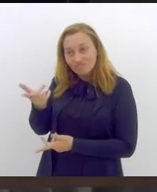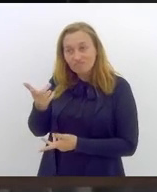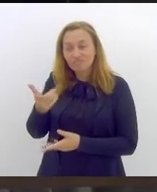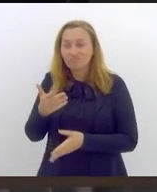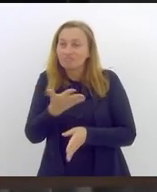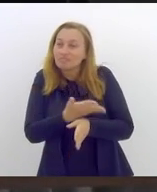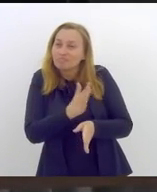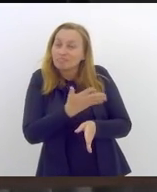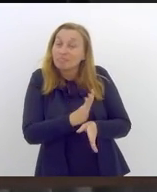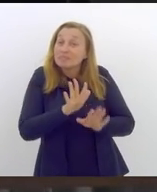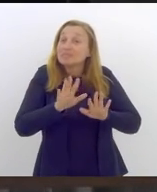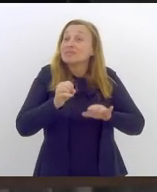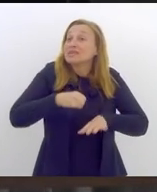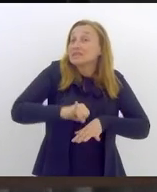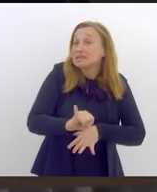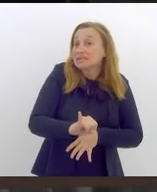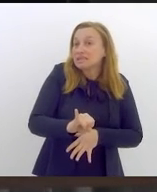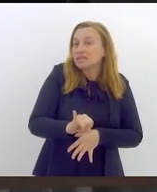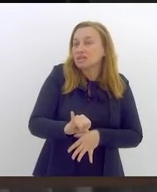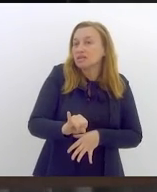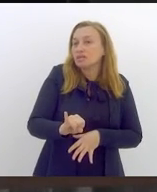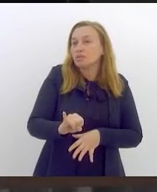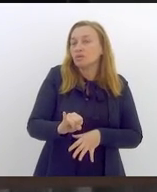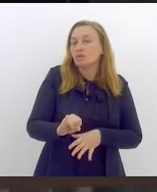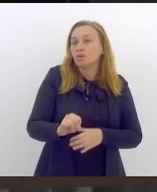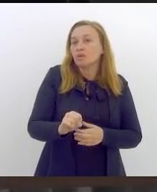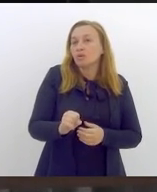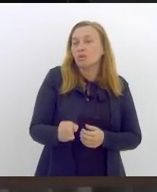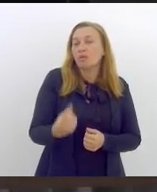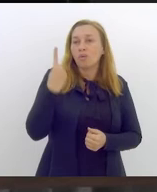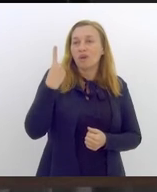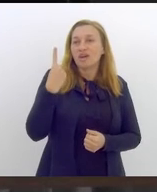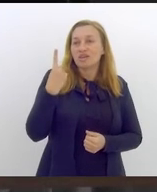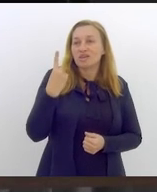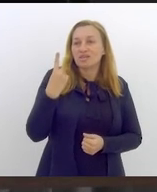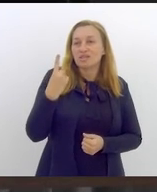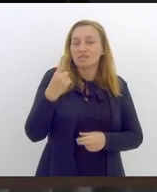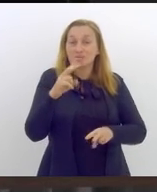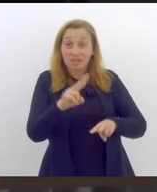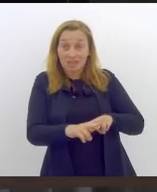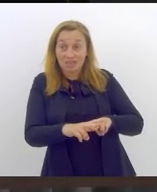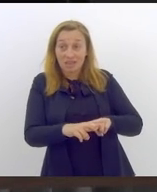caso o ex-presidiário ganhe vença